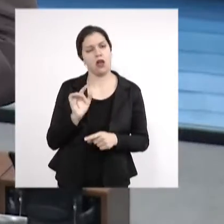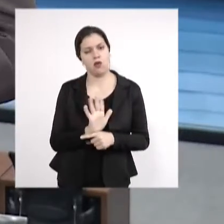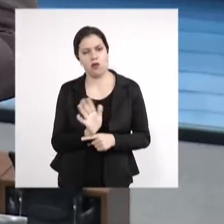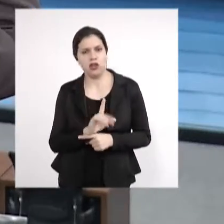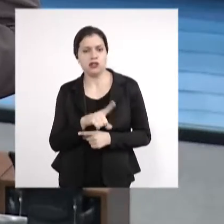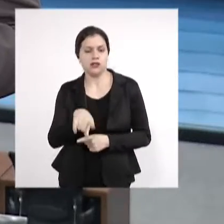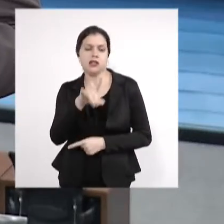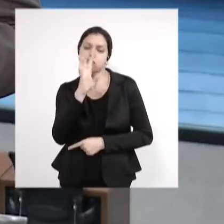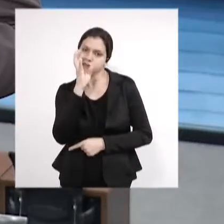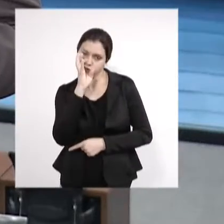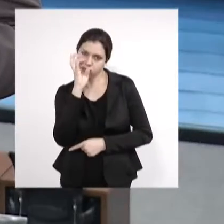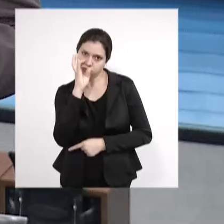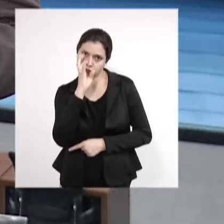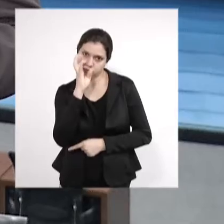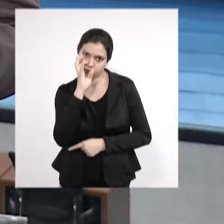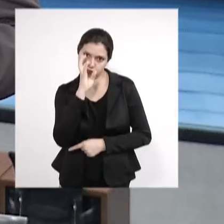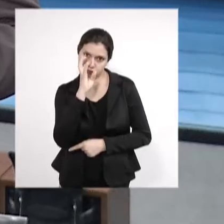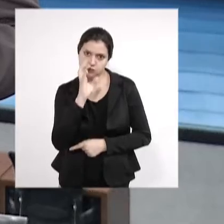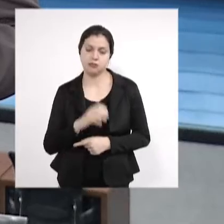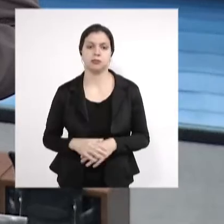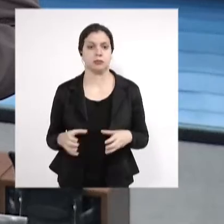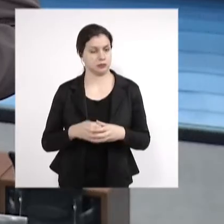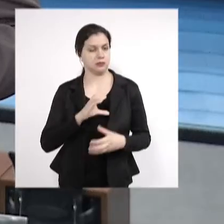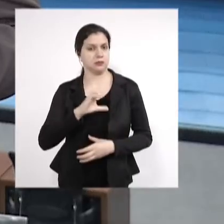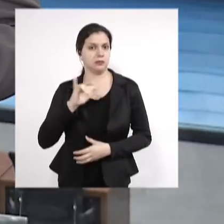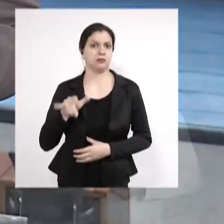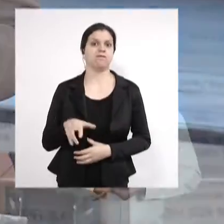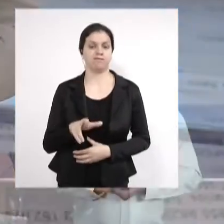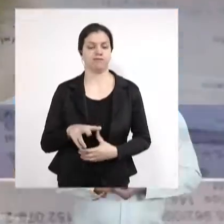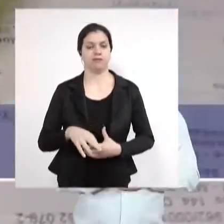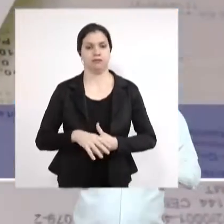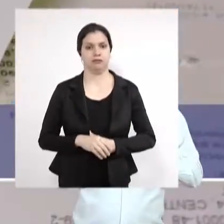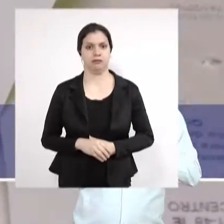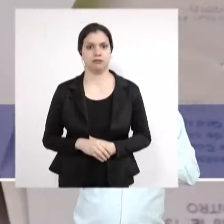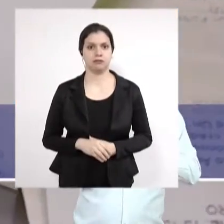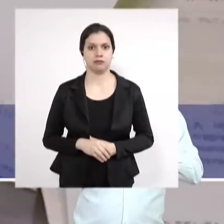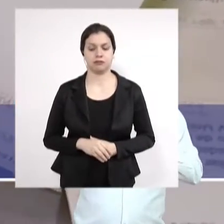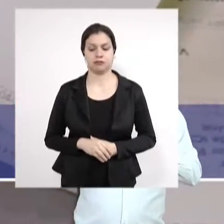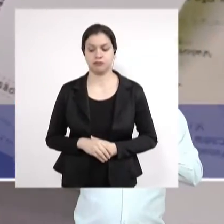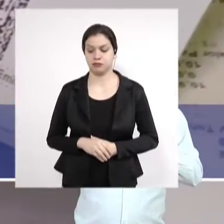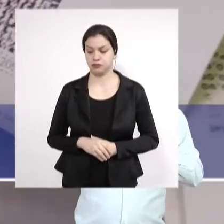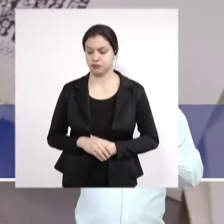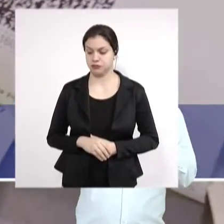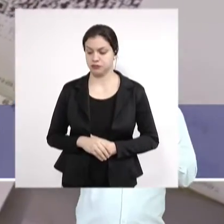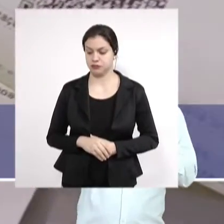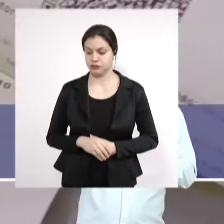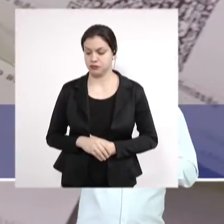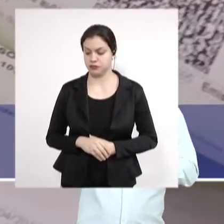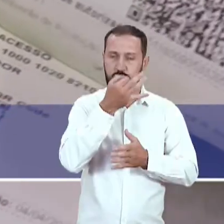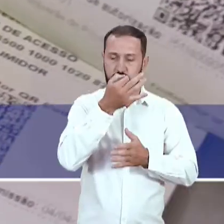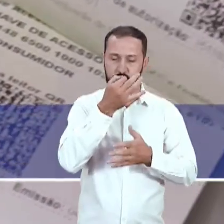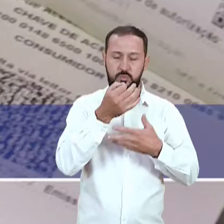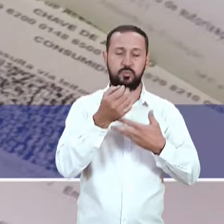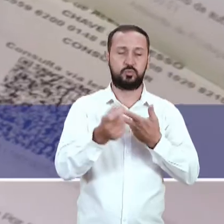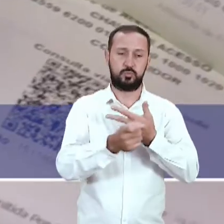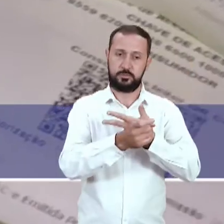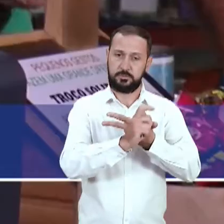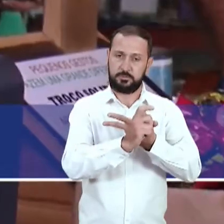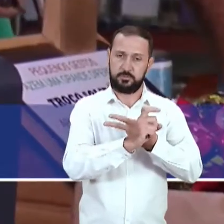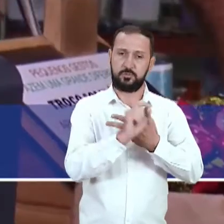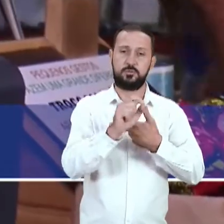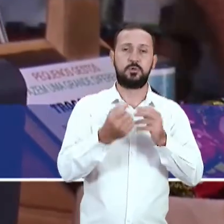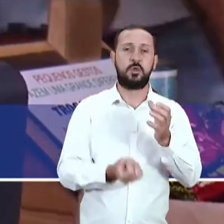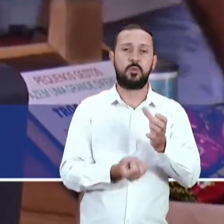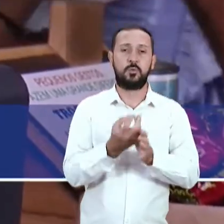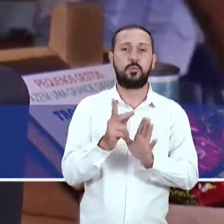para você... Vamos conferir, então, a cobertura da CCJR. O projeto de autoria do Poder Executivo, que pretende